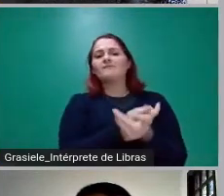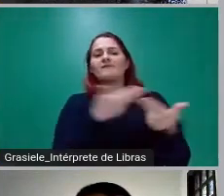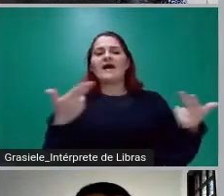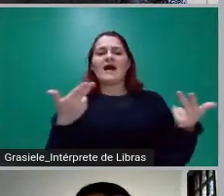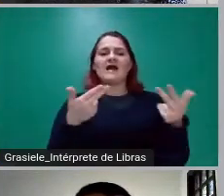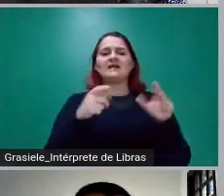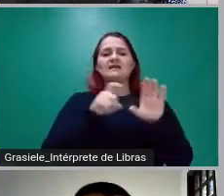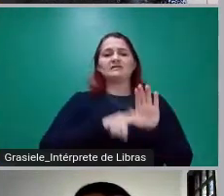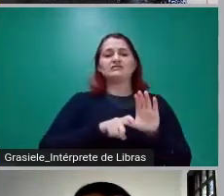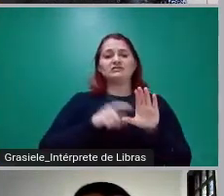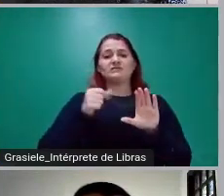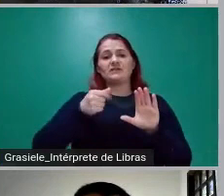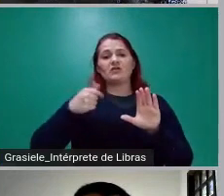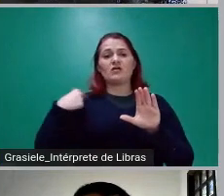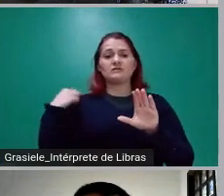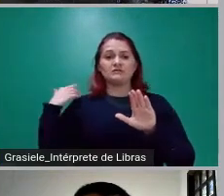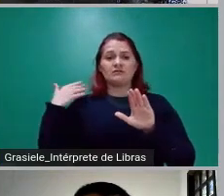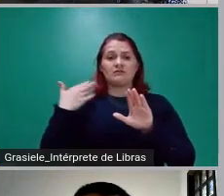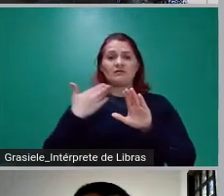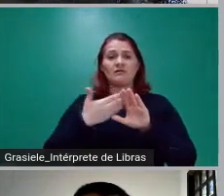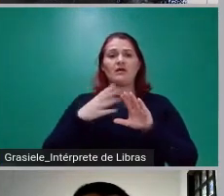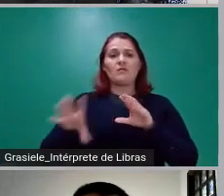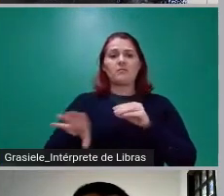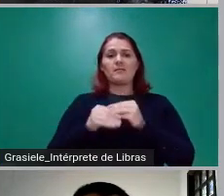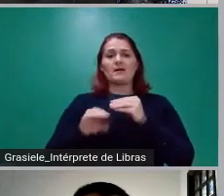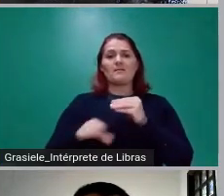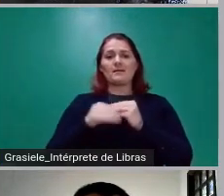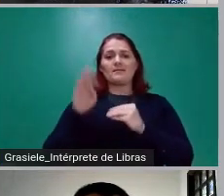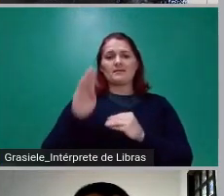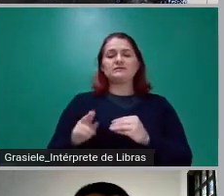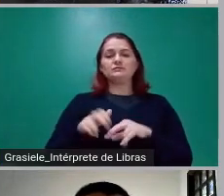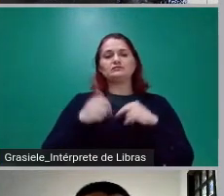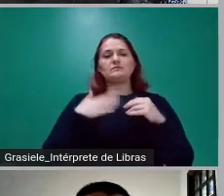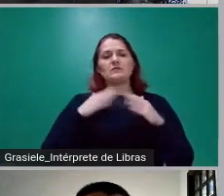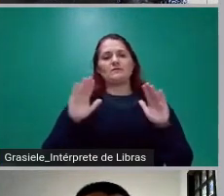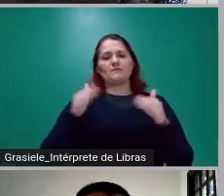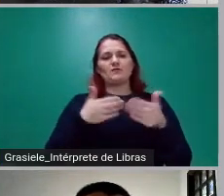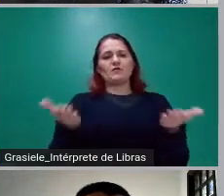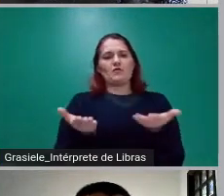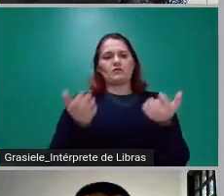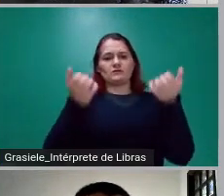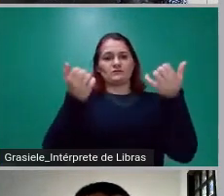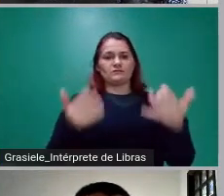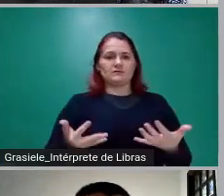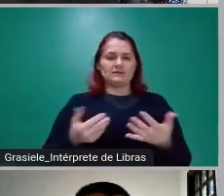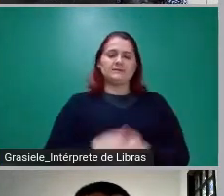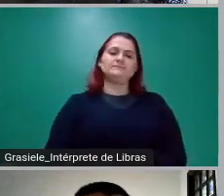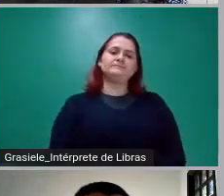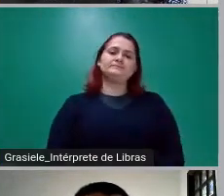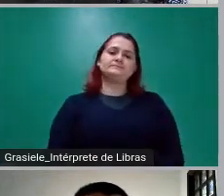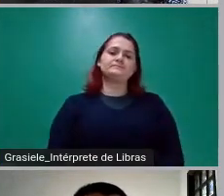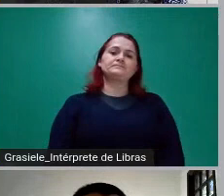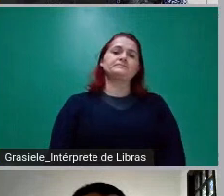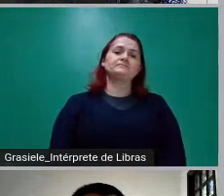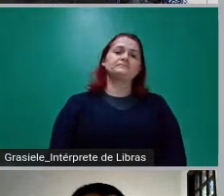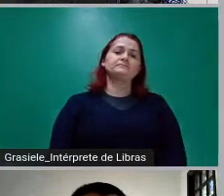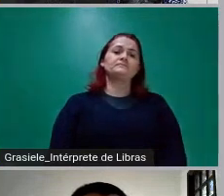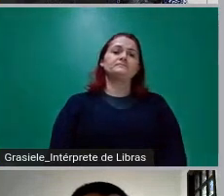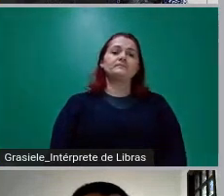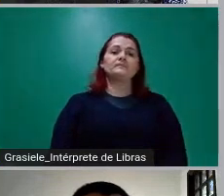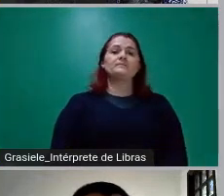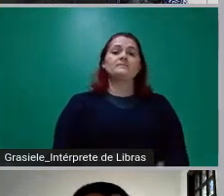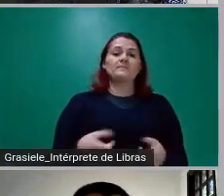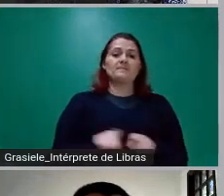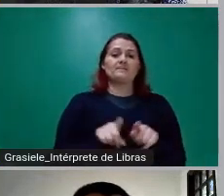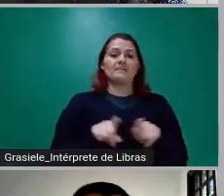é o principal enfoque que eu pretendo dar nessa apresentação. E aí, seguindo a ementa que foi passada para a gente, né, explosão